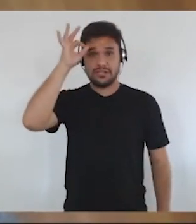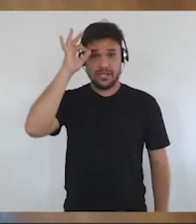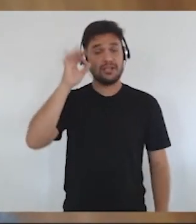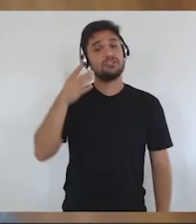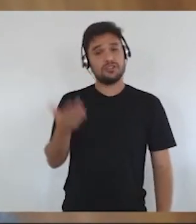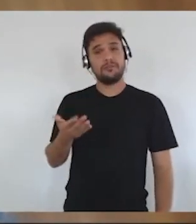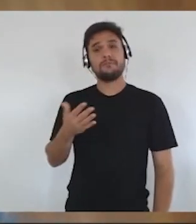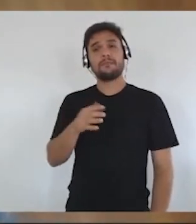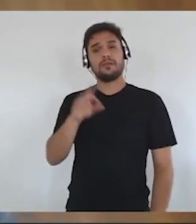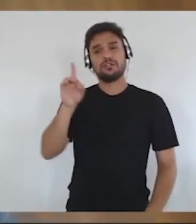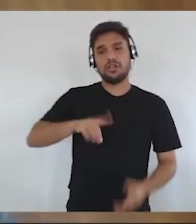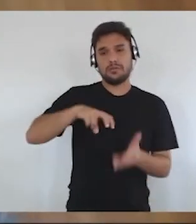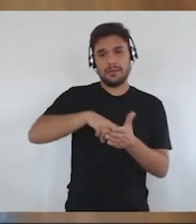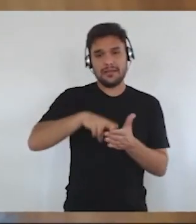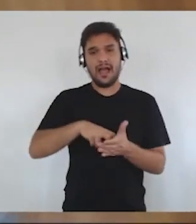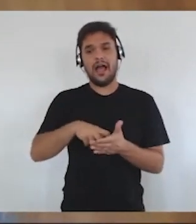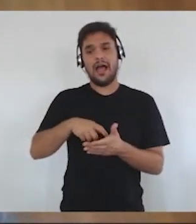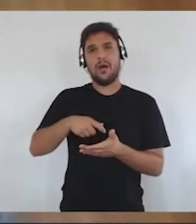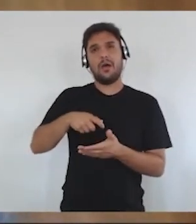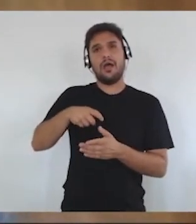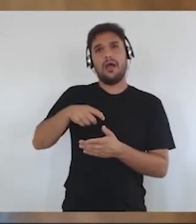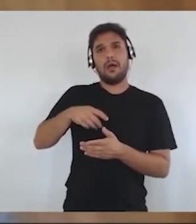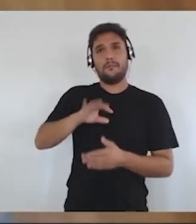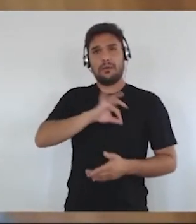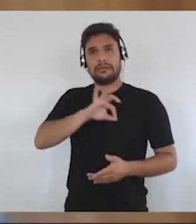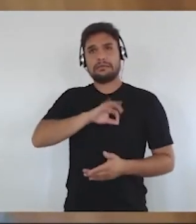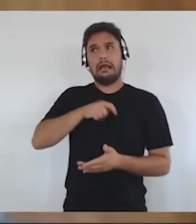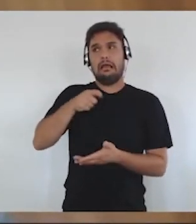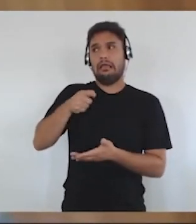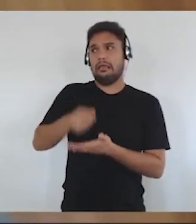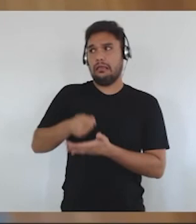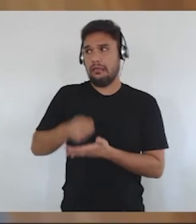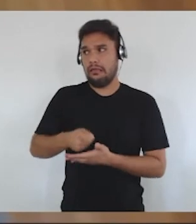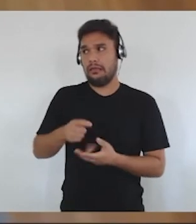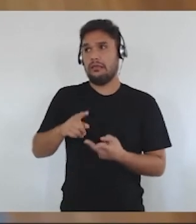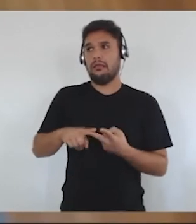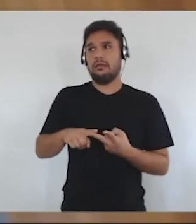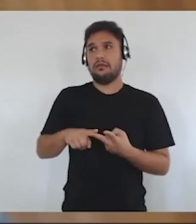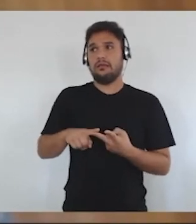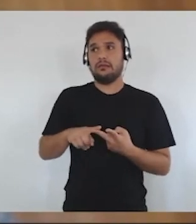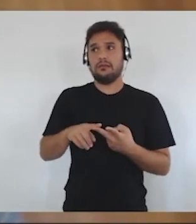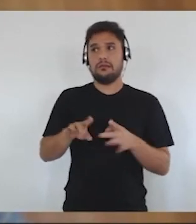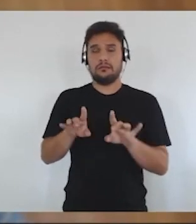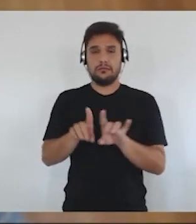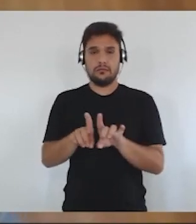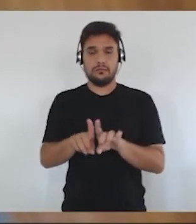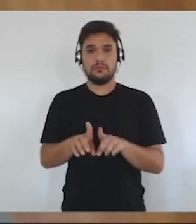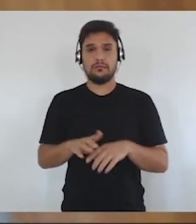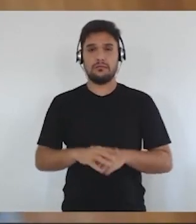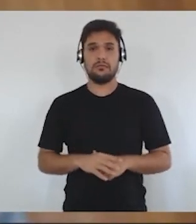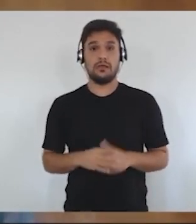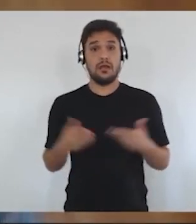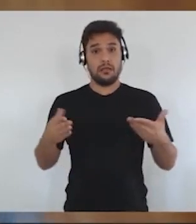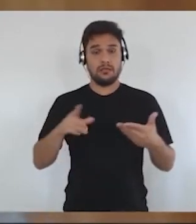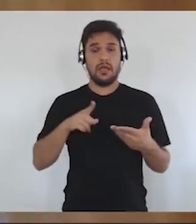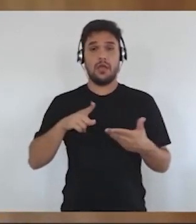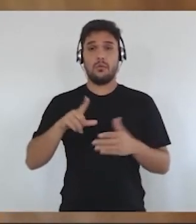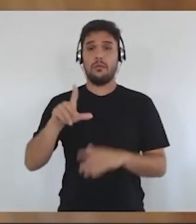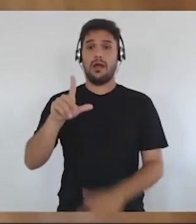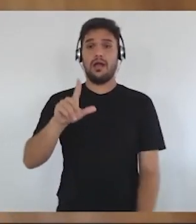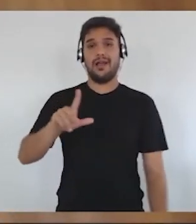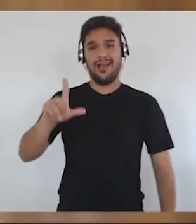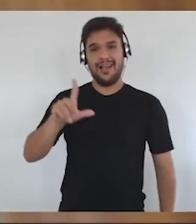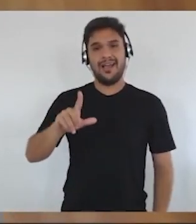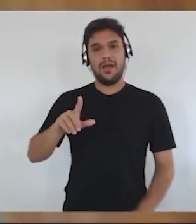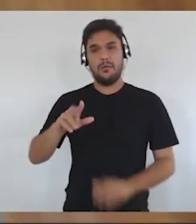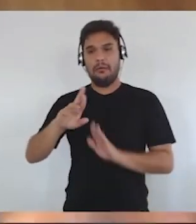penal, o direito penal, a repressão policial, a repressão dos órgãos de persecução criminal, eles têm uma lógica de punição